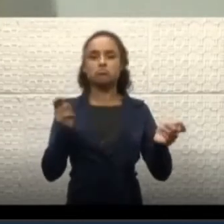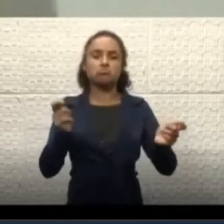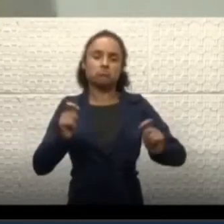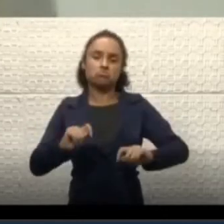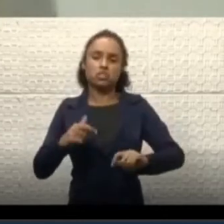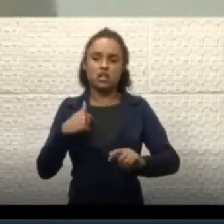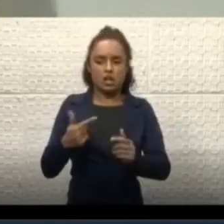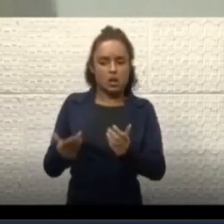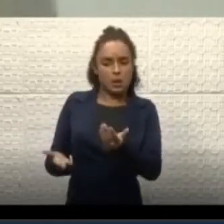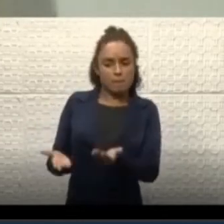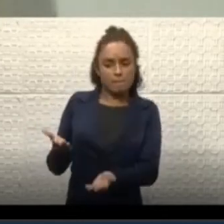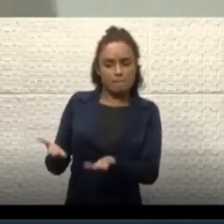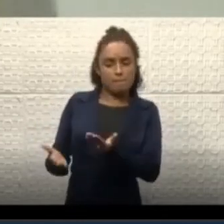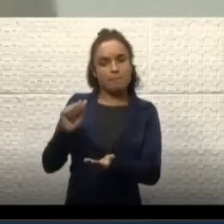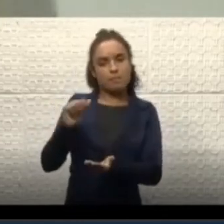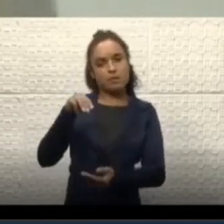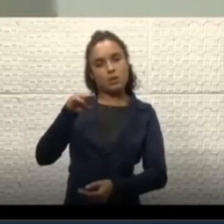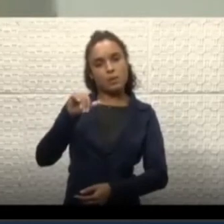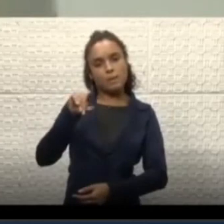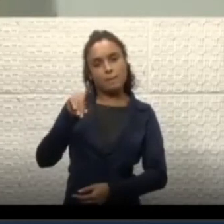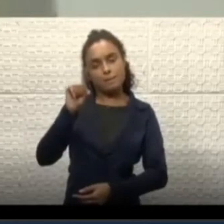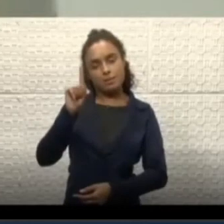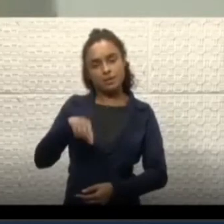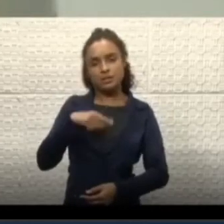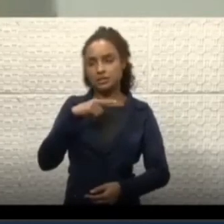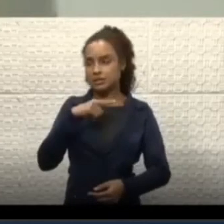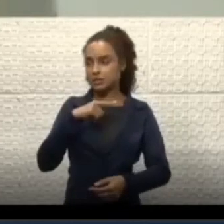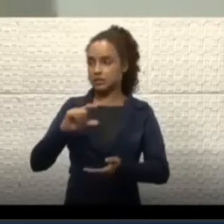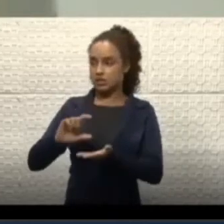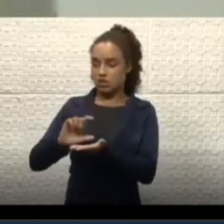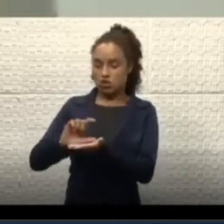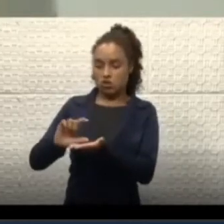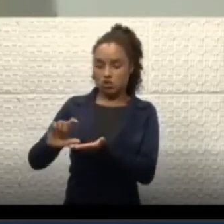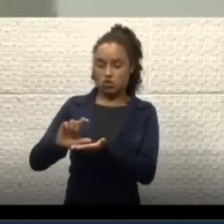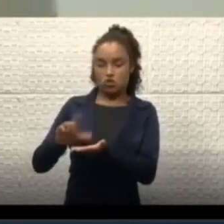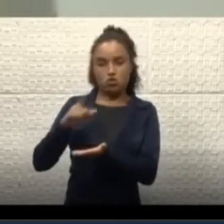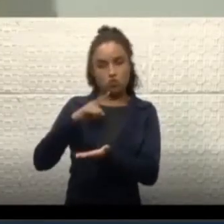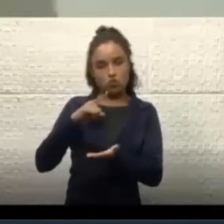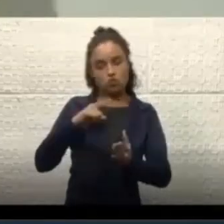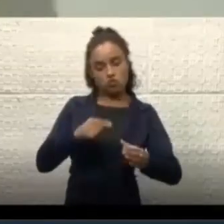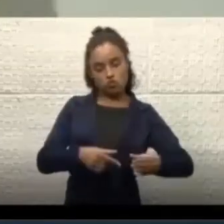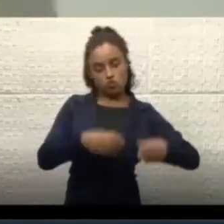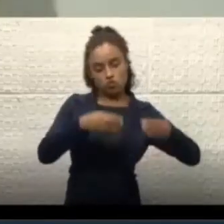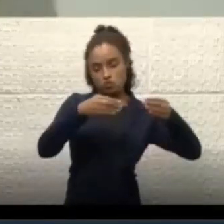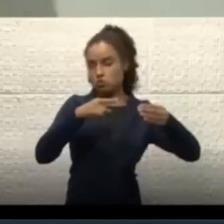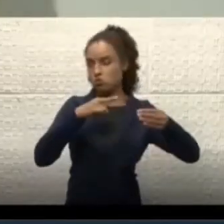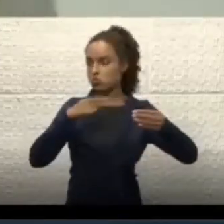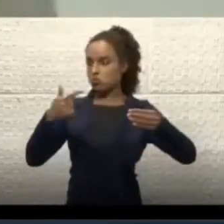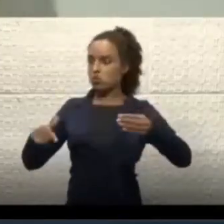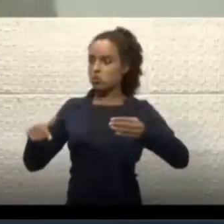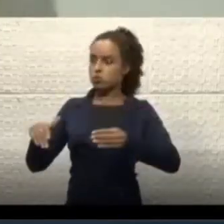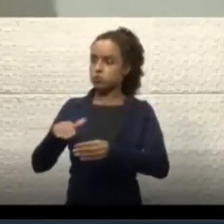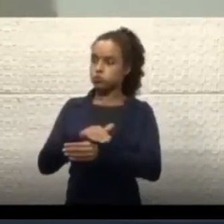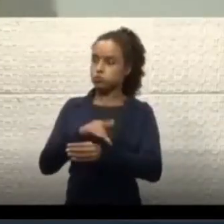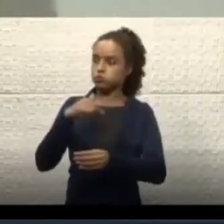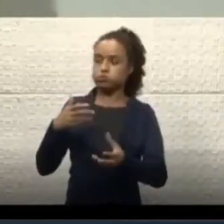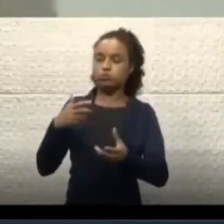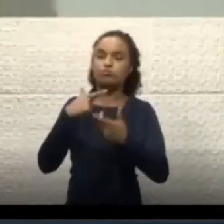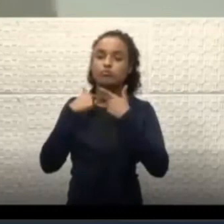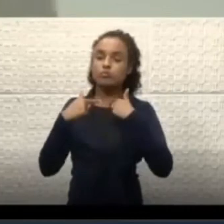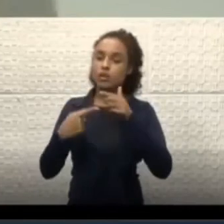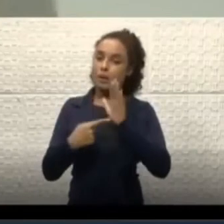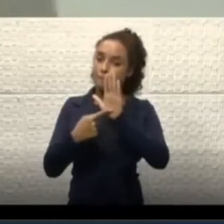prática. Então eu vou pesar todo o amido de milho que eu tenho naquele frasco ali. Eu tinha outro frasco para completar o volume, mas eu preferi mostrar